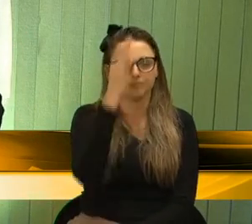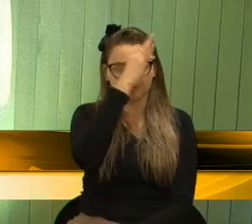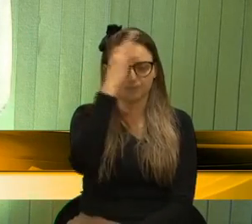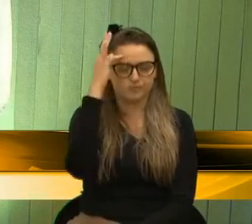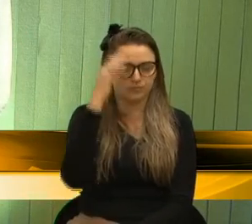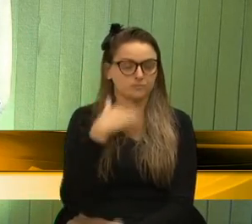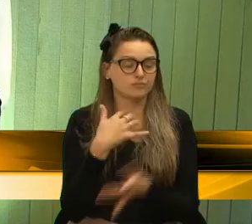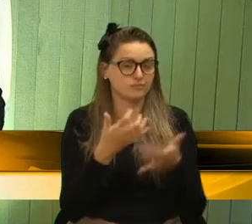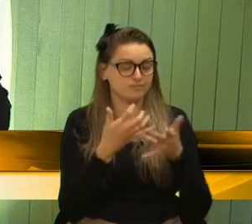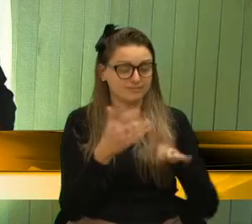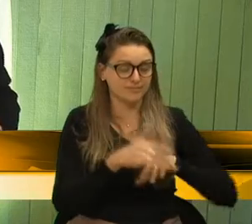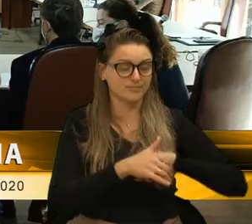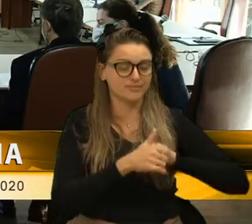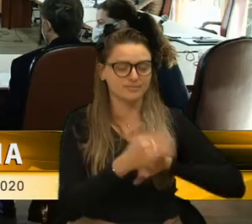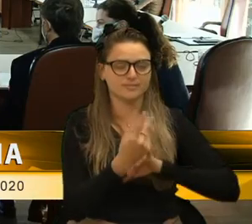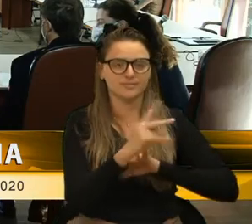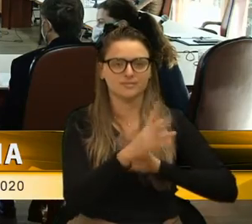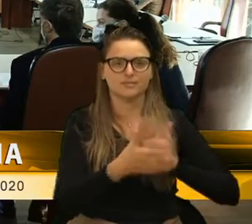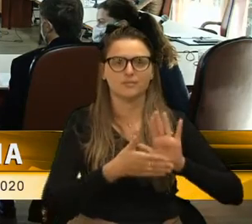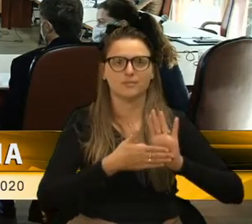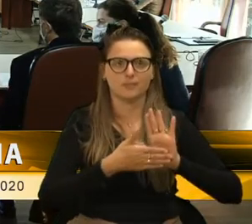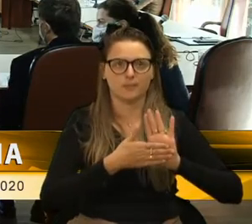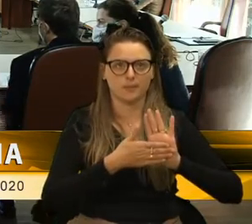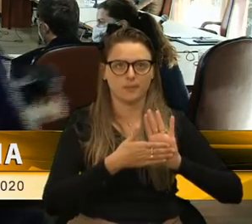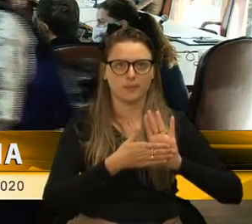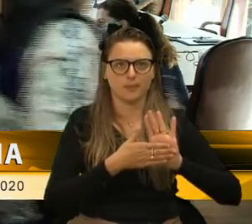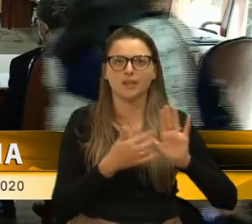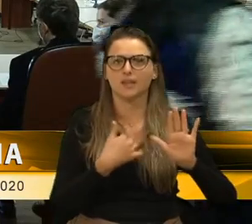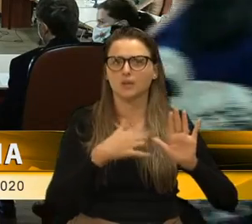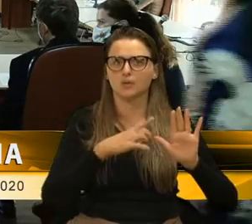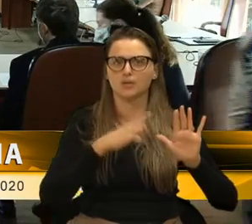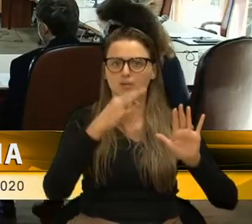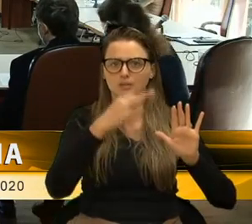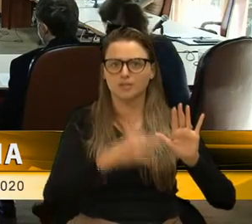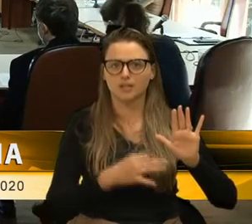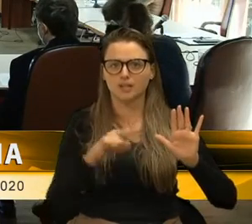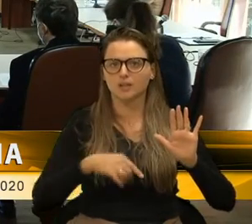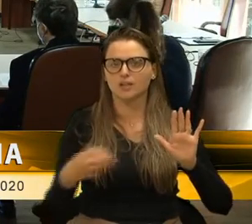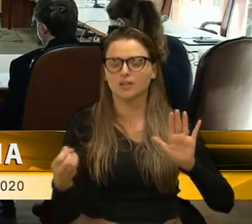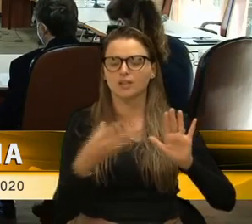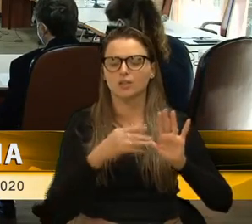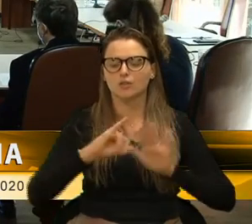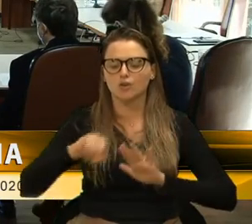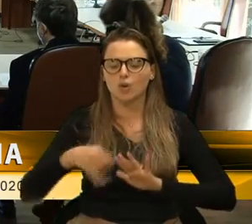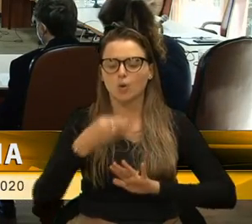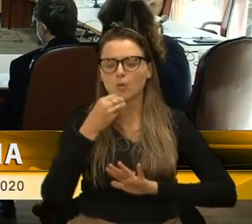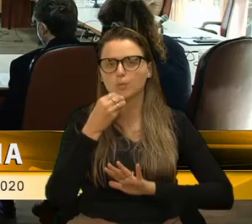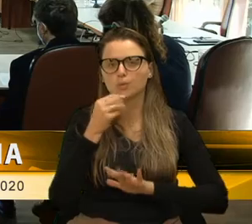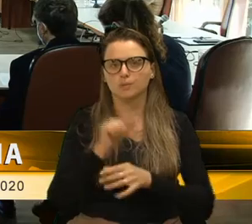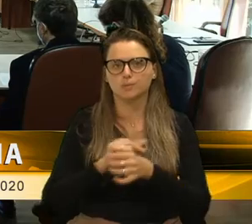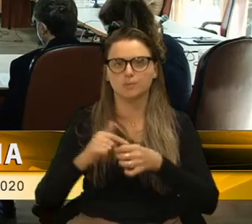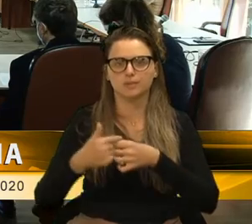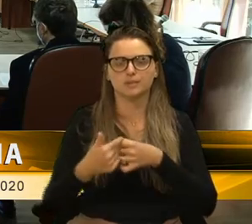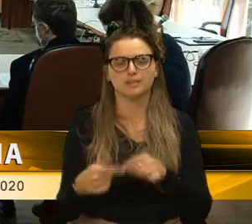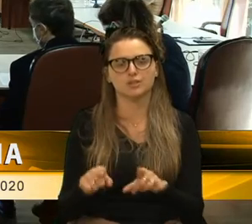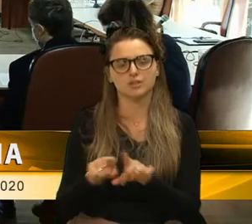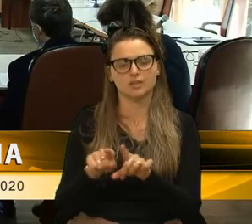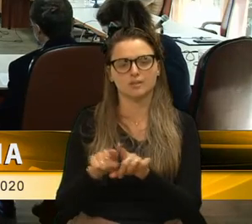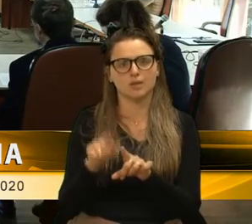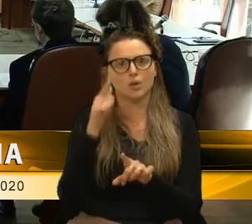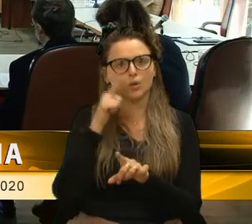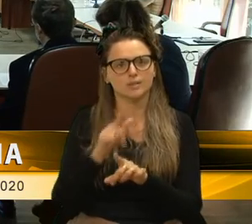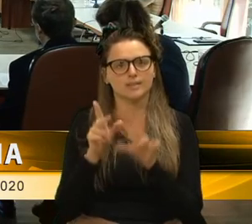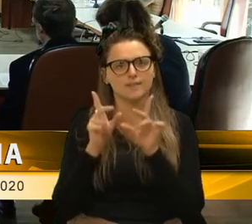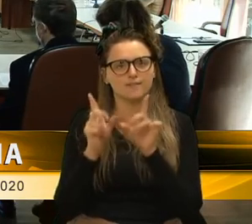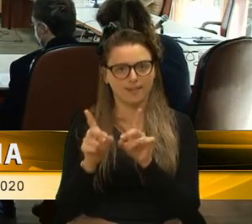lhe cumprimentar pela iniciativa e eu tenho certeza que vai ser uma nova oportunidade para a cidade poder também se vender